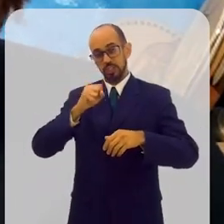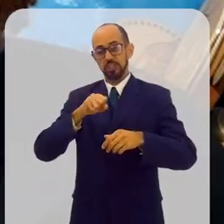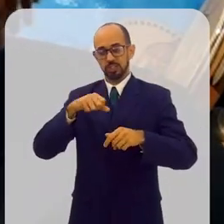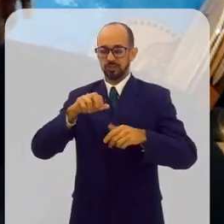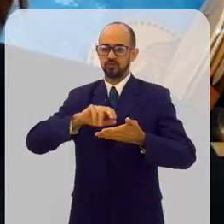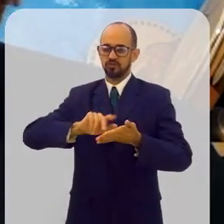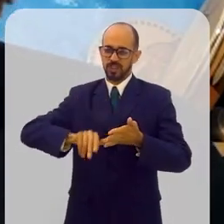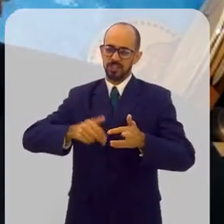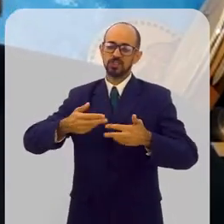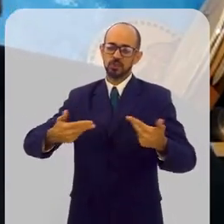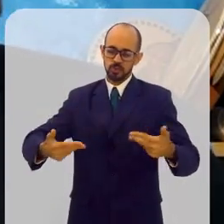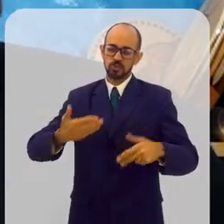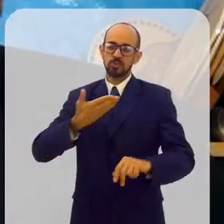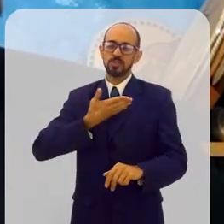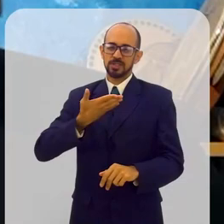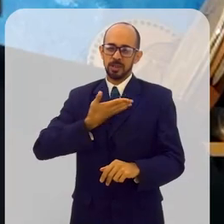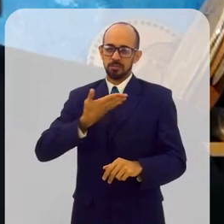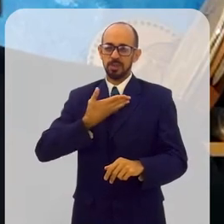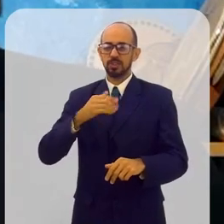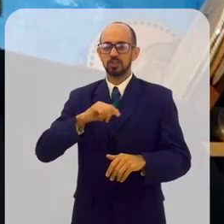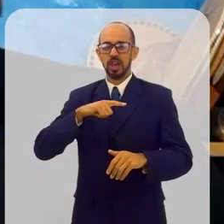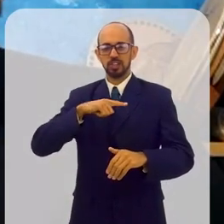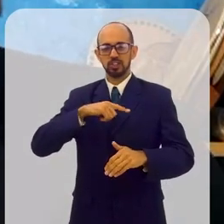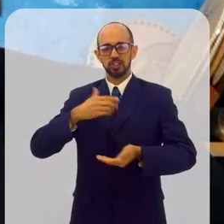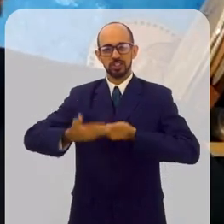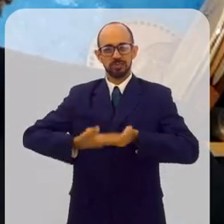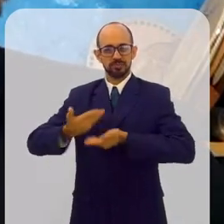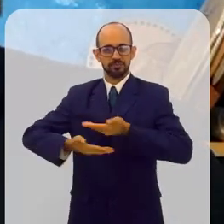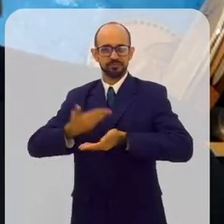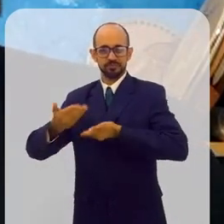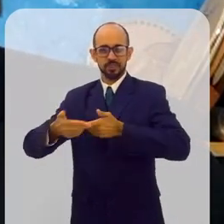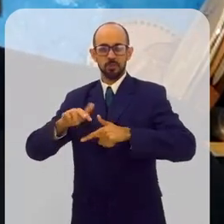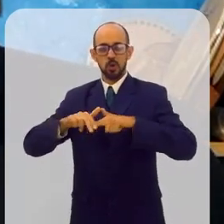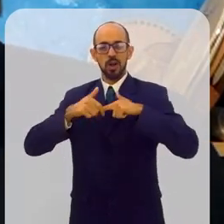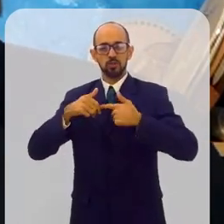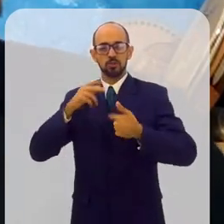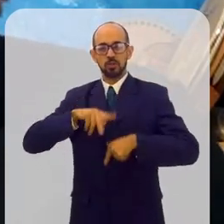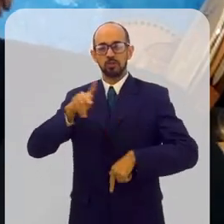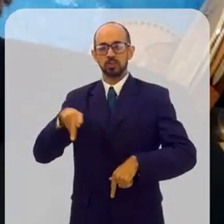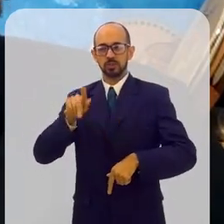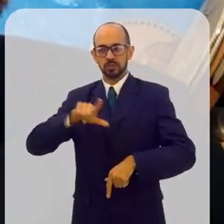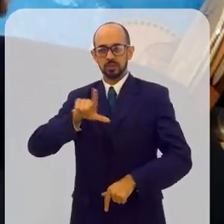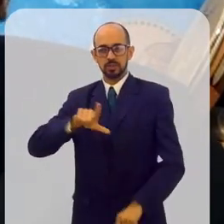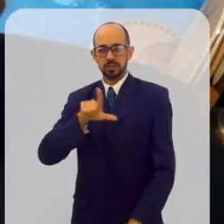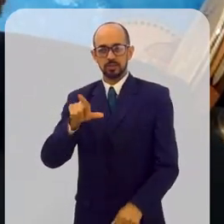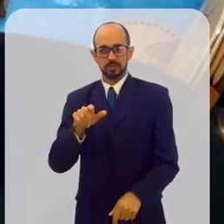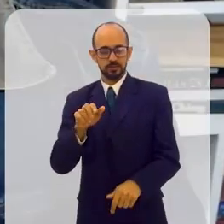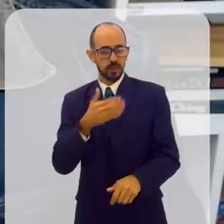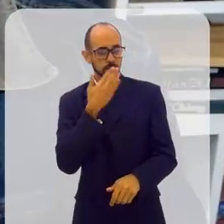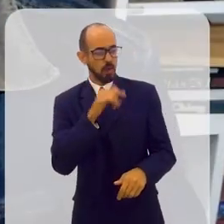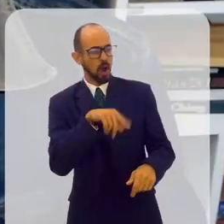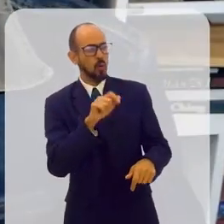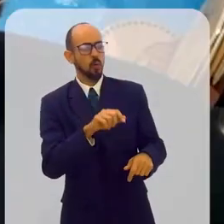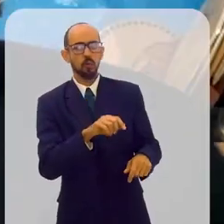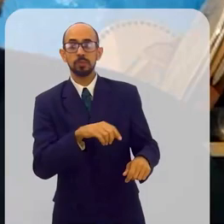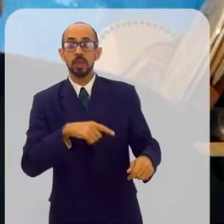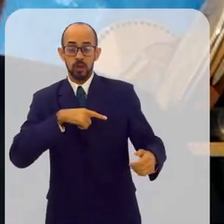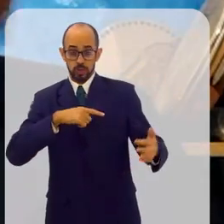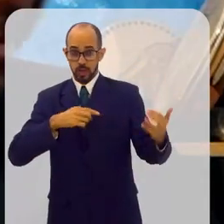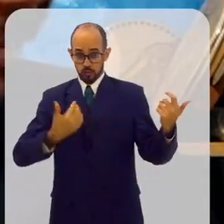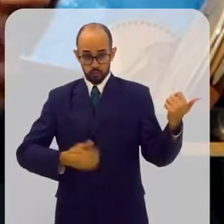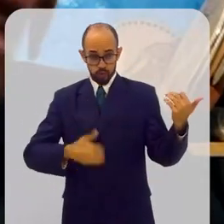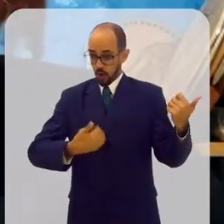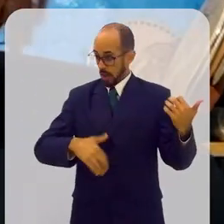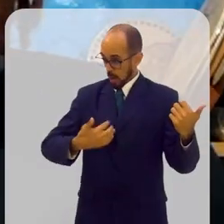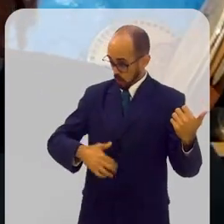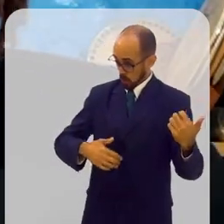tocar instrumento com os amigos, então já tinha um desenvolvimento ali de escrita por conta de um professor de literatura. Que instrumento?